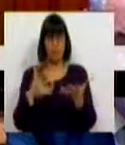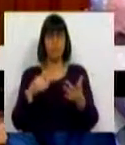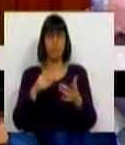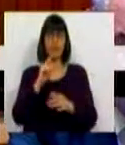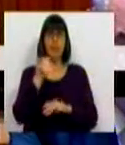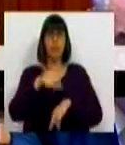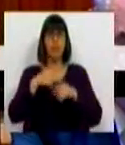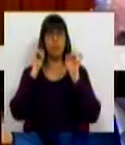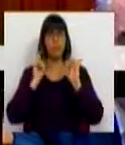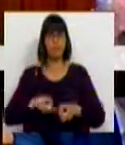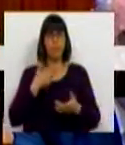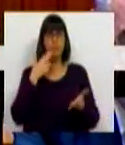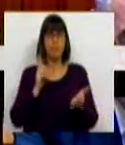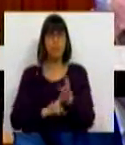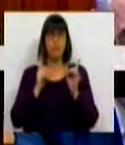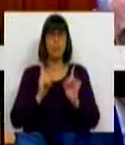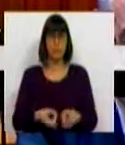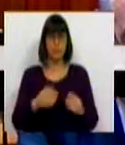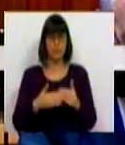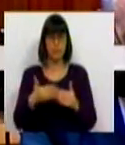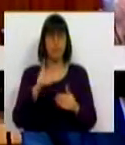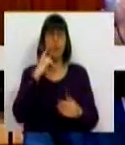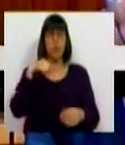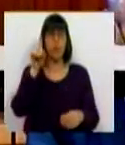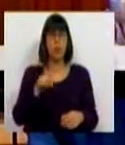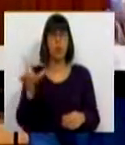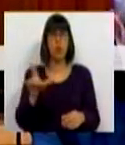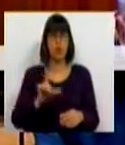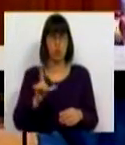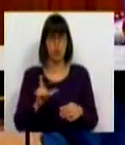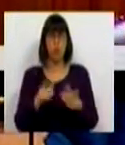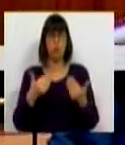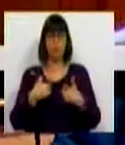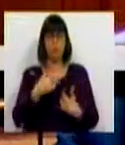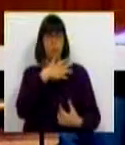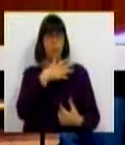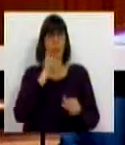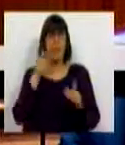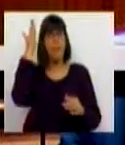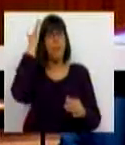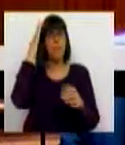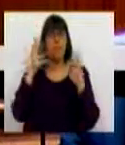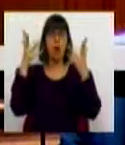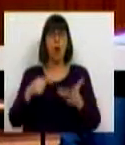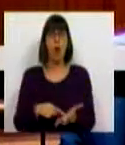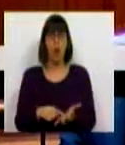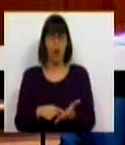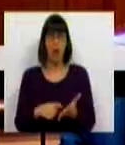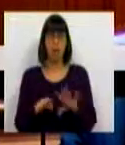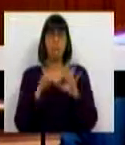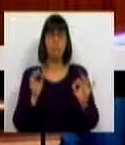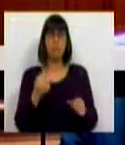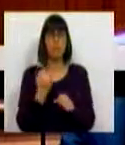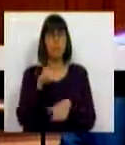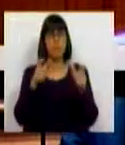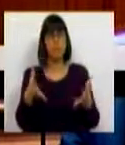que as 35 horas sejam aplicadas a partir do próximo dia 1 de julho, como é nosso desejo, como está previsto no Orçamento e como é desejo